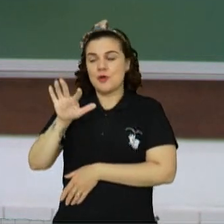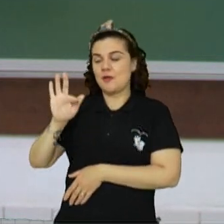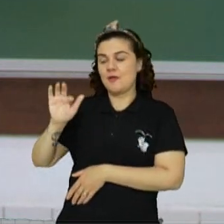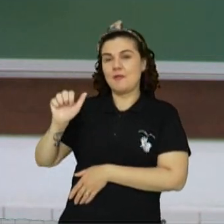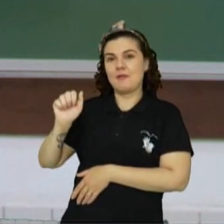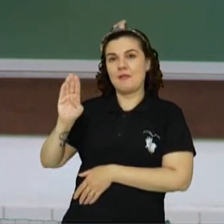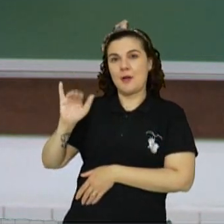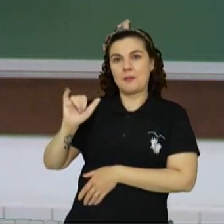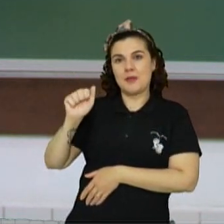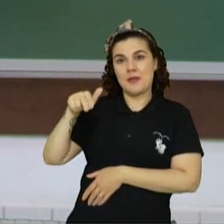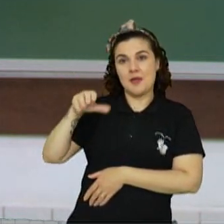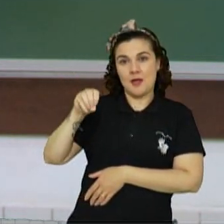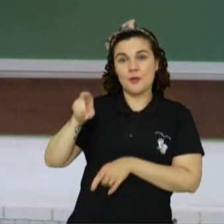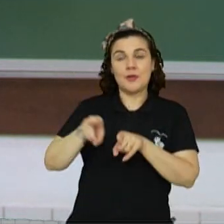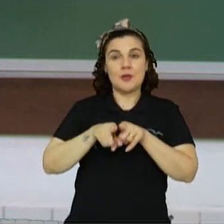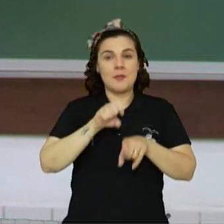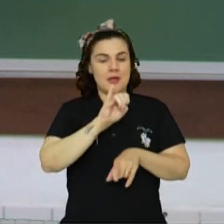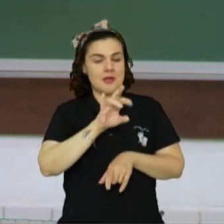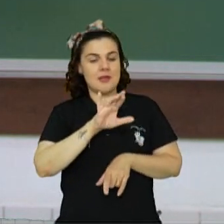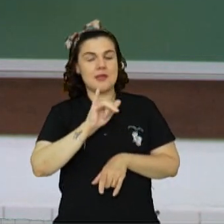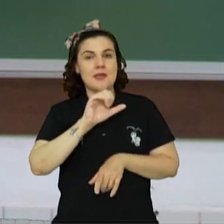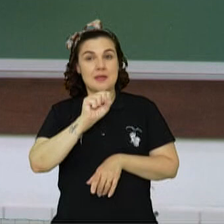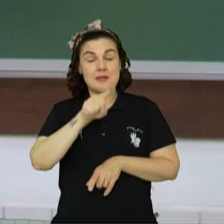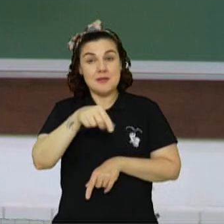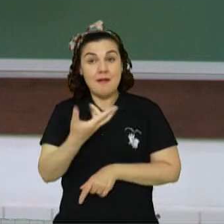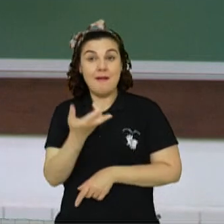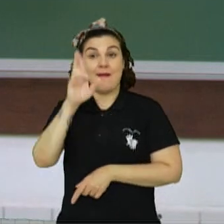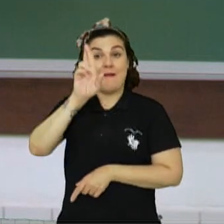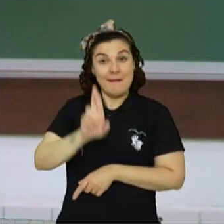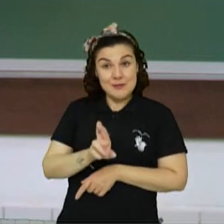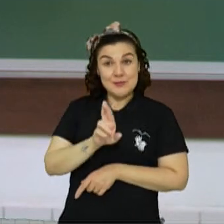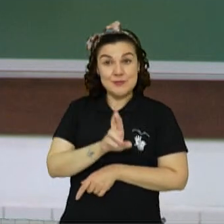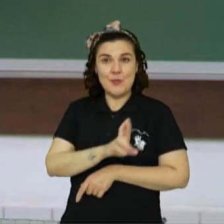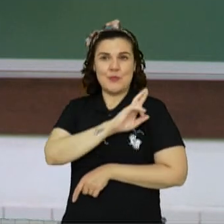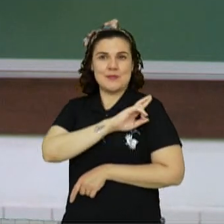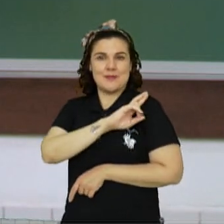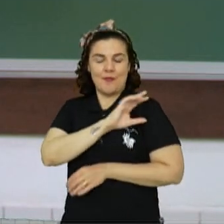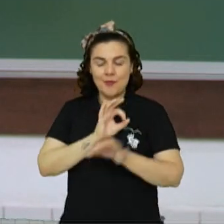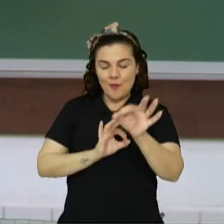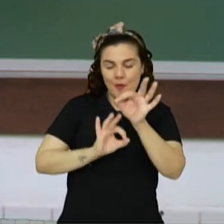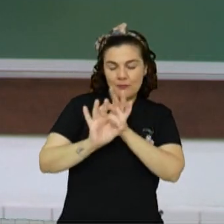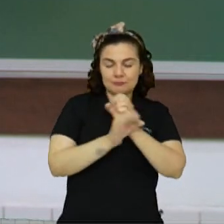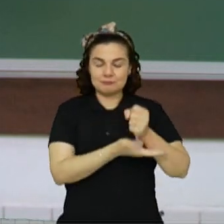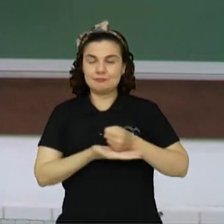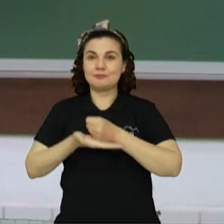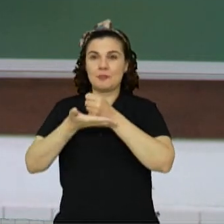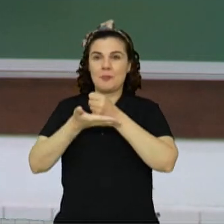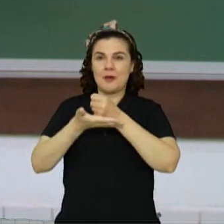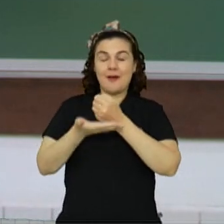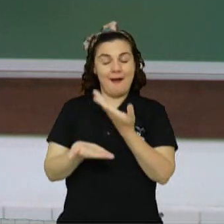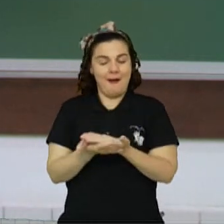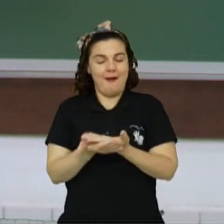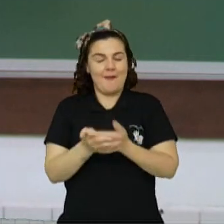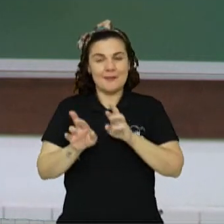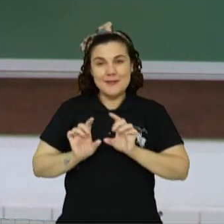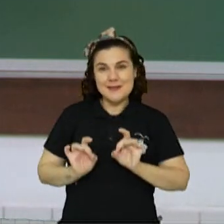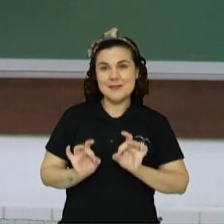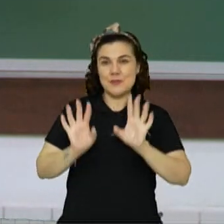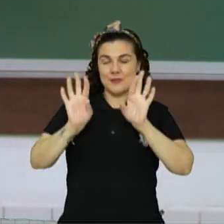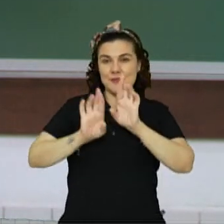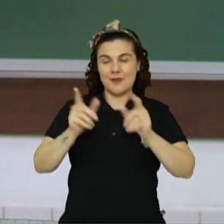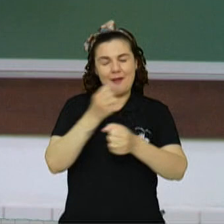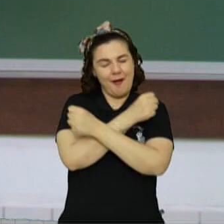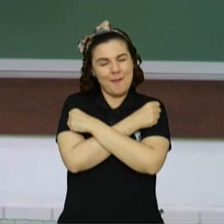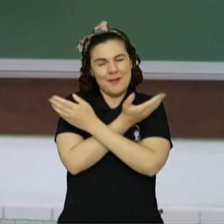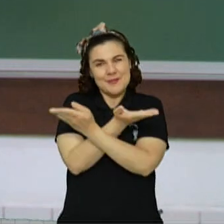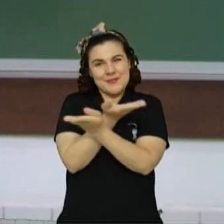Fabiano e professora Iris, que foram responsáveis por nos dar todo o suporte para que nós pudéssemos fazer uma aula diferenciada. Um grande